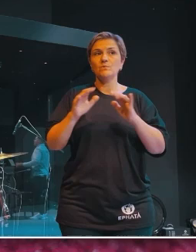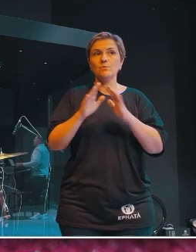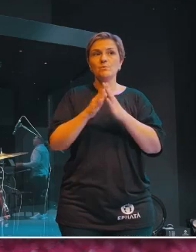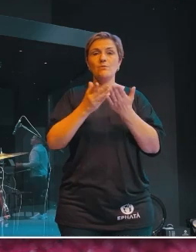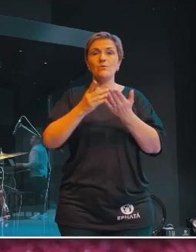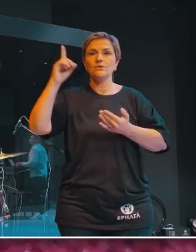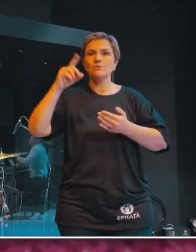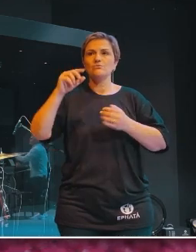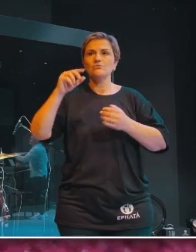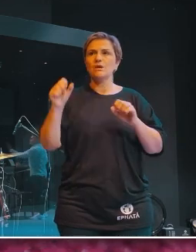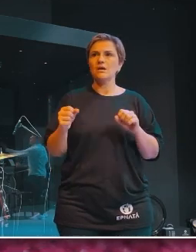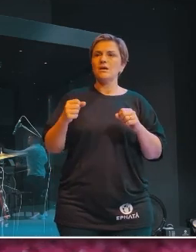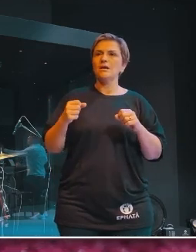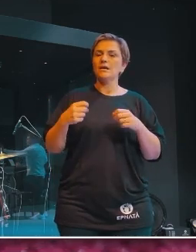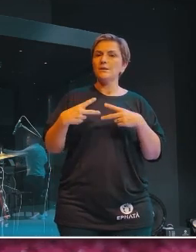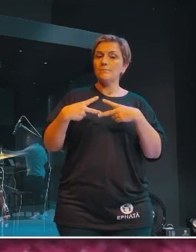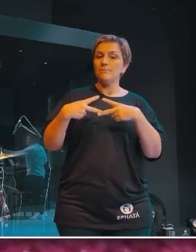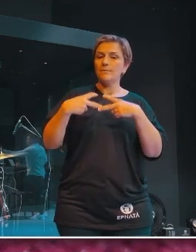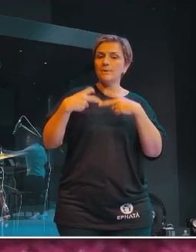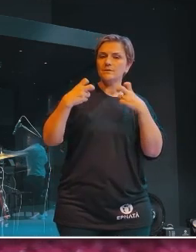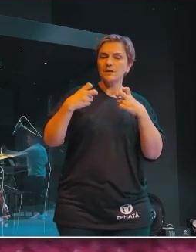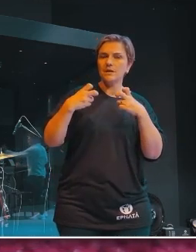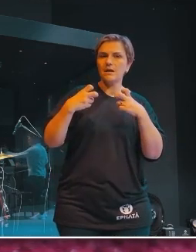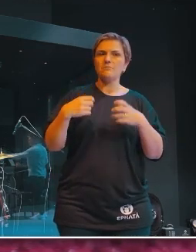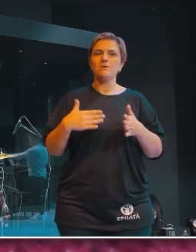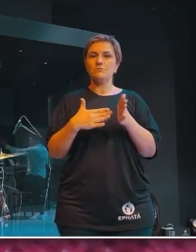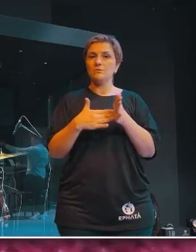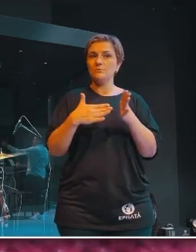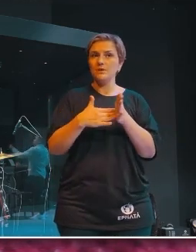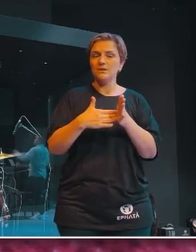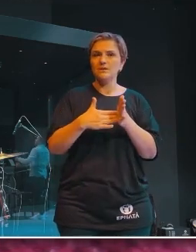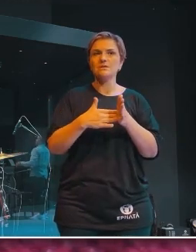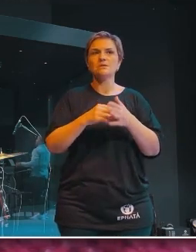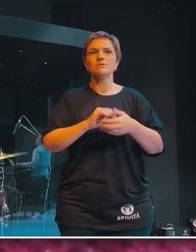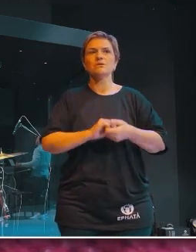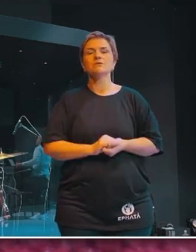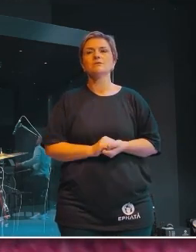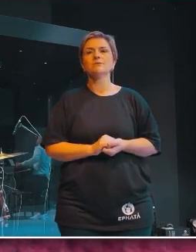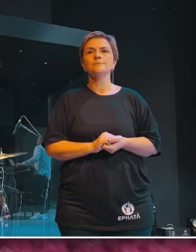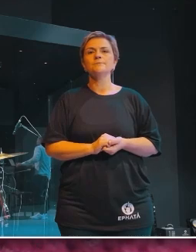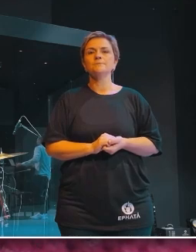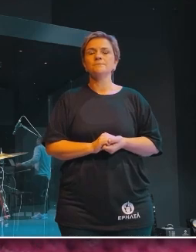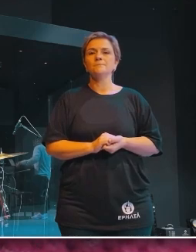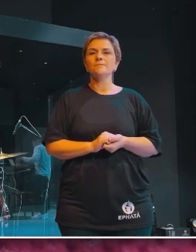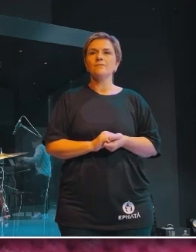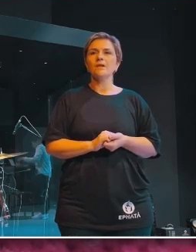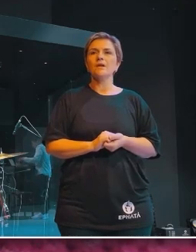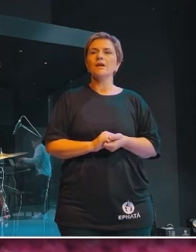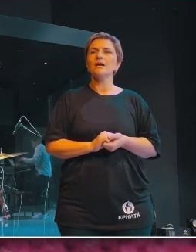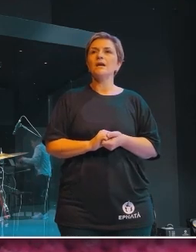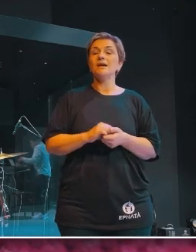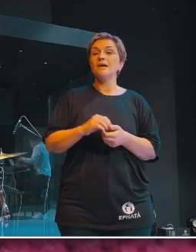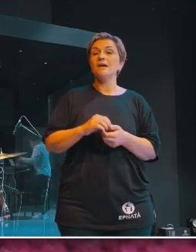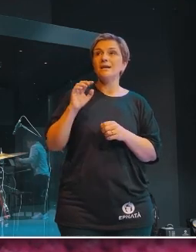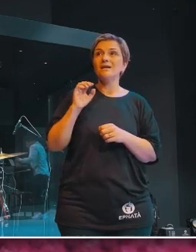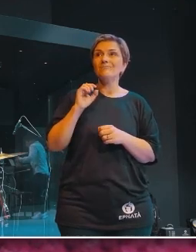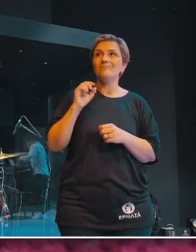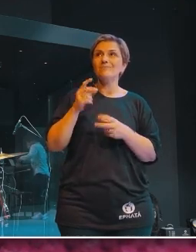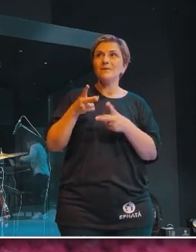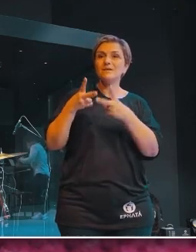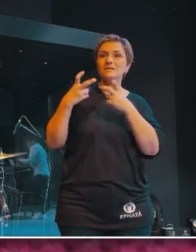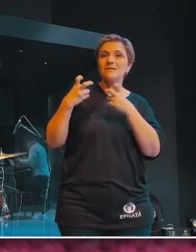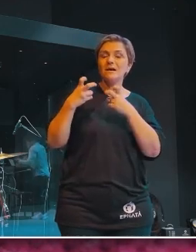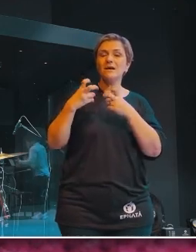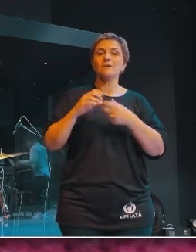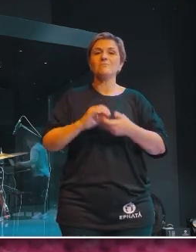ele reconhece as suas limitações. Eu já vou voltar no bunker, ele reconhece as suas limitações, ele reconhece a sua vulnerabilidade,